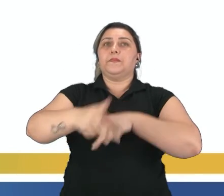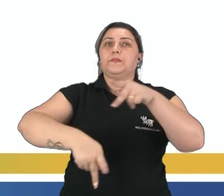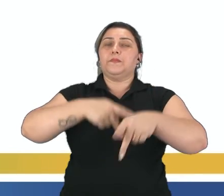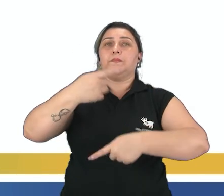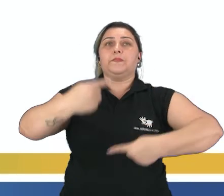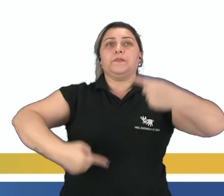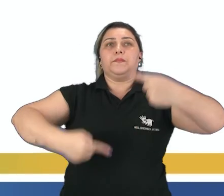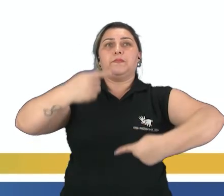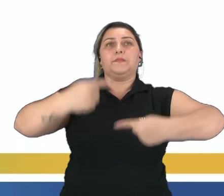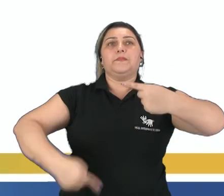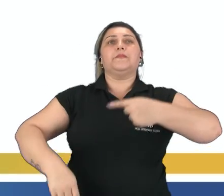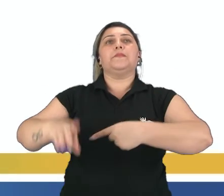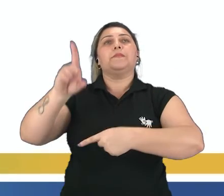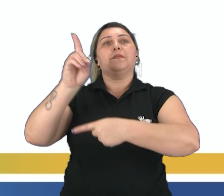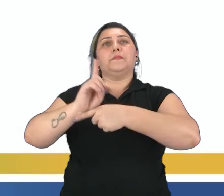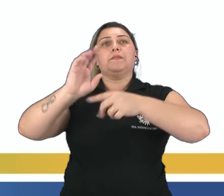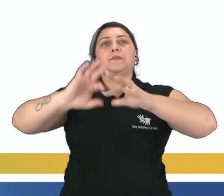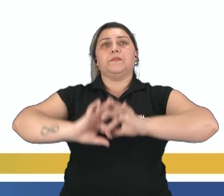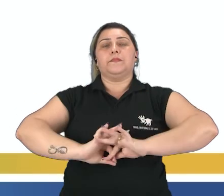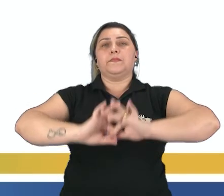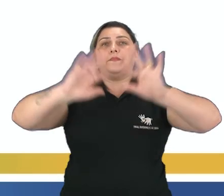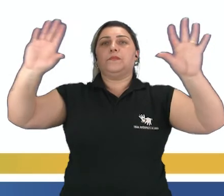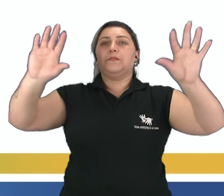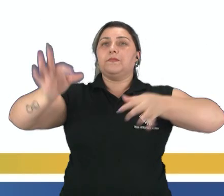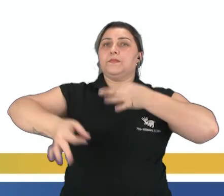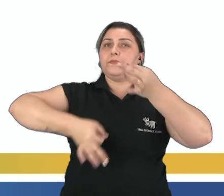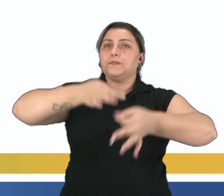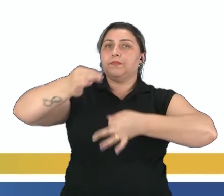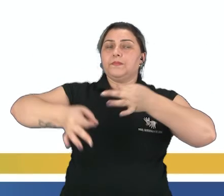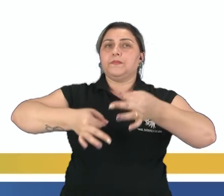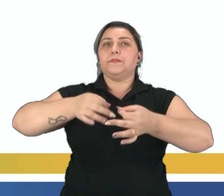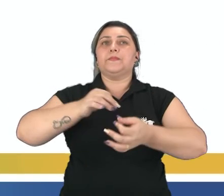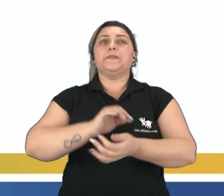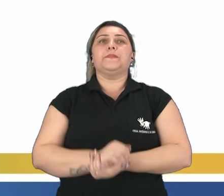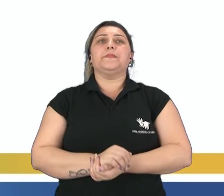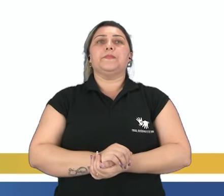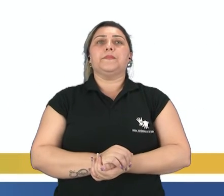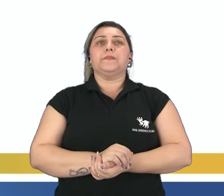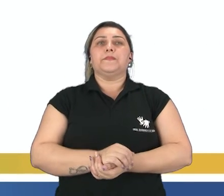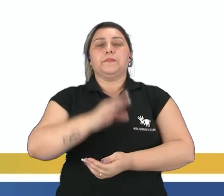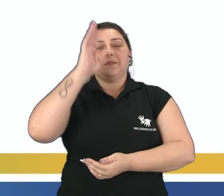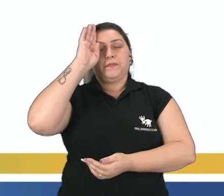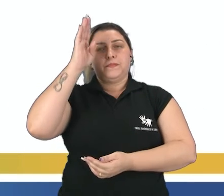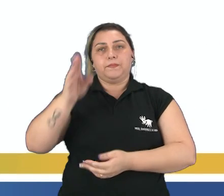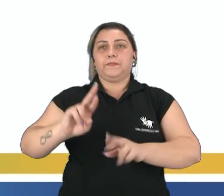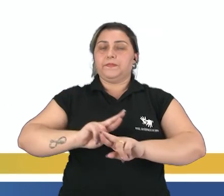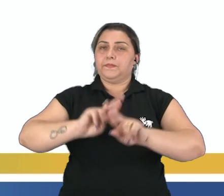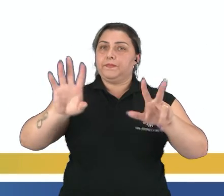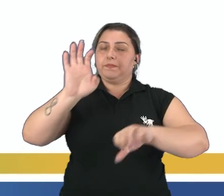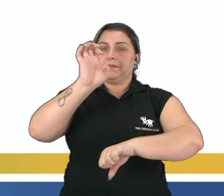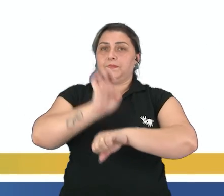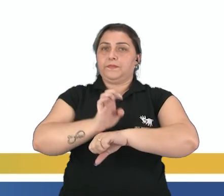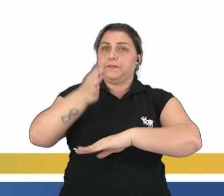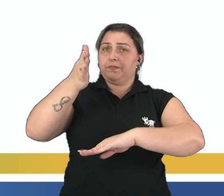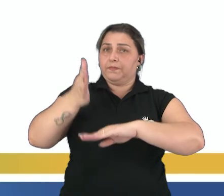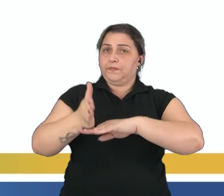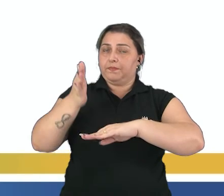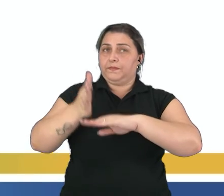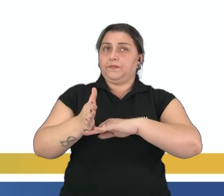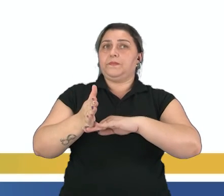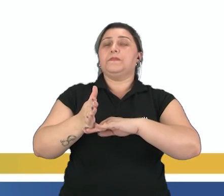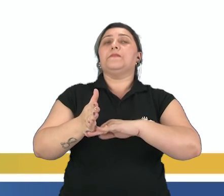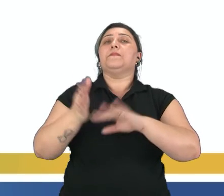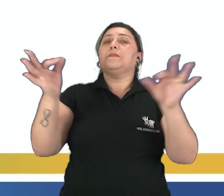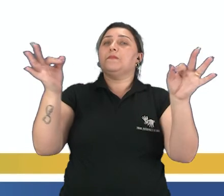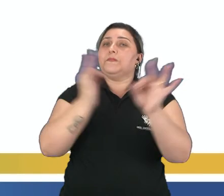participação popular na política. Ou D, a liberdade de expressão. Então, a principal diferença do Estado moderno, que é esse Estado que